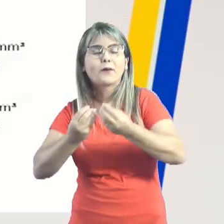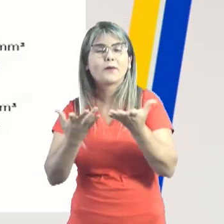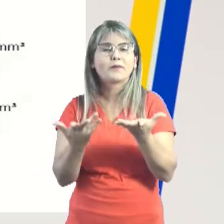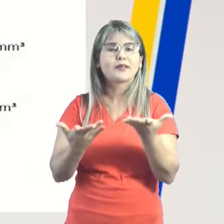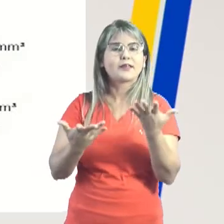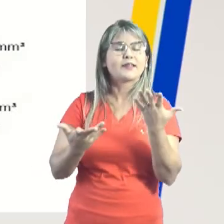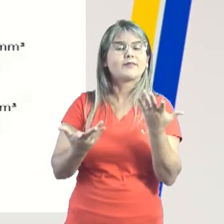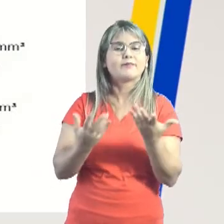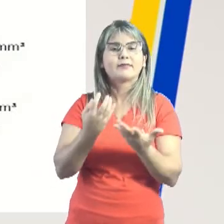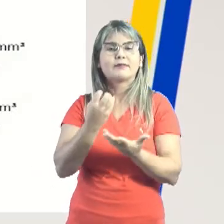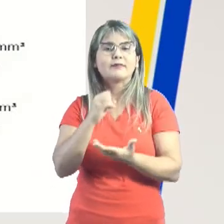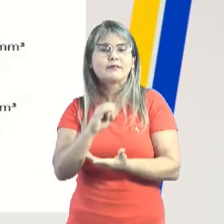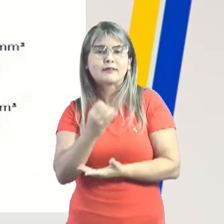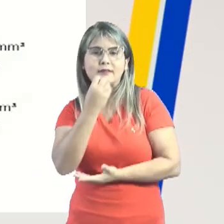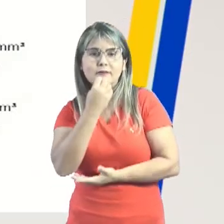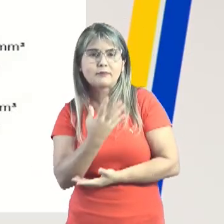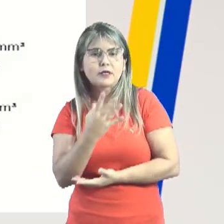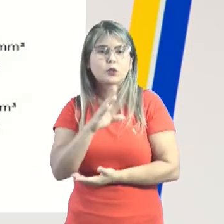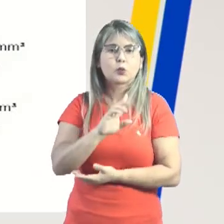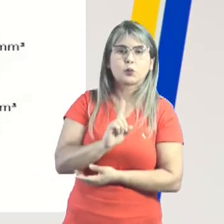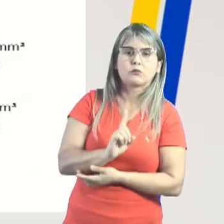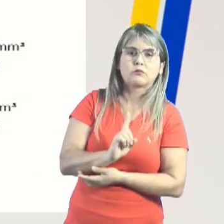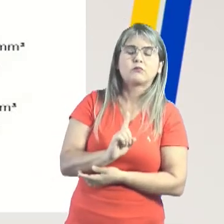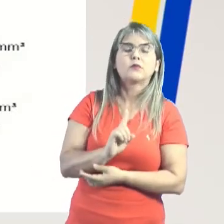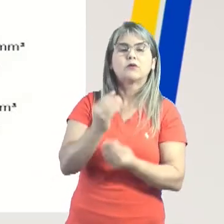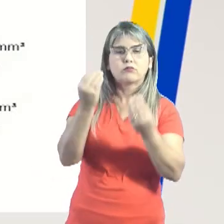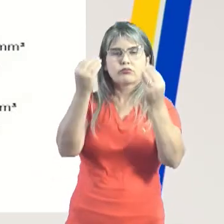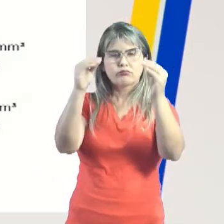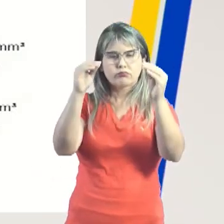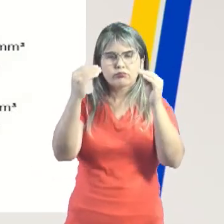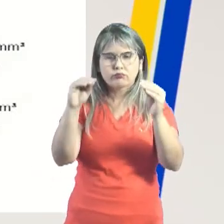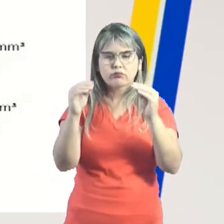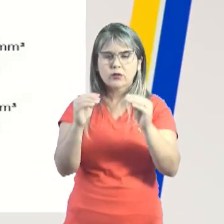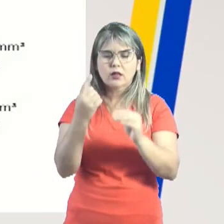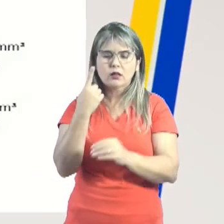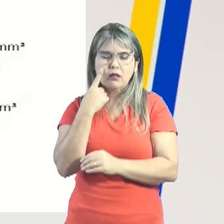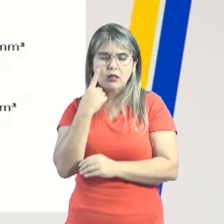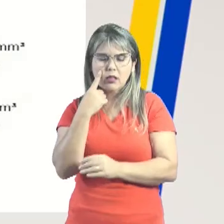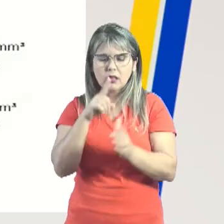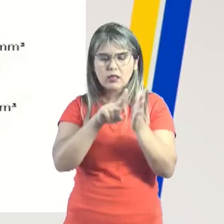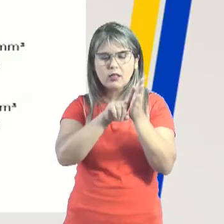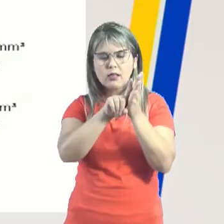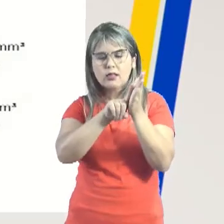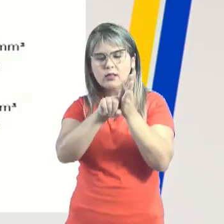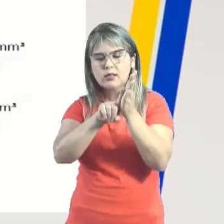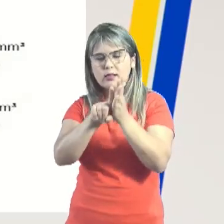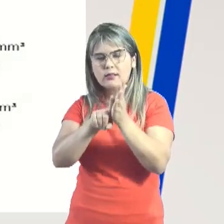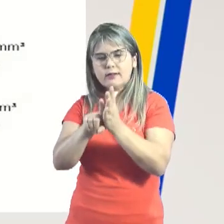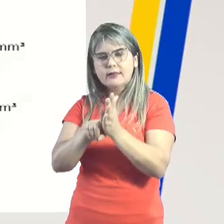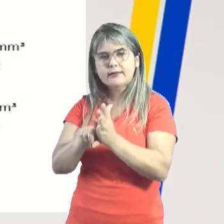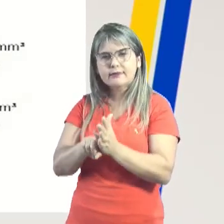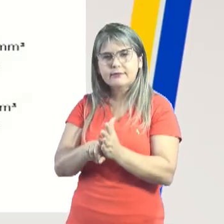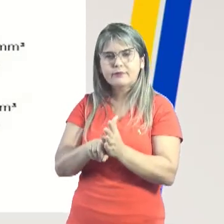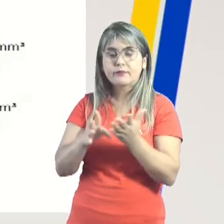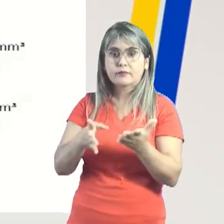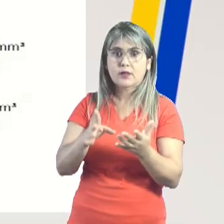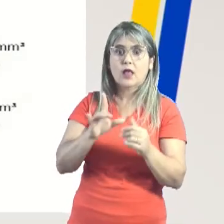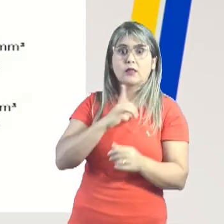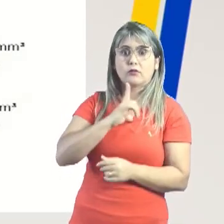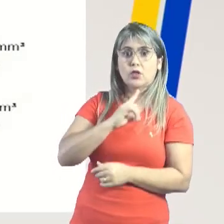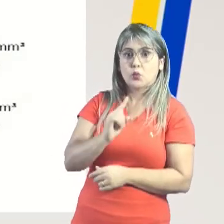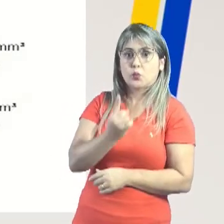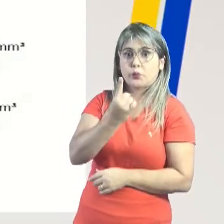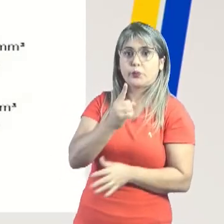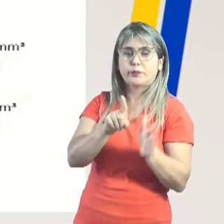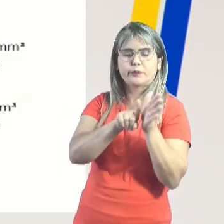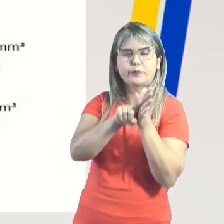quer analisar apenas as células sanguíneas, ele analisa aqui o chamado hemograma, viu? E aí vai analisar